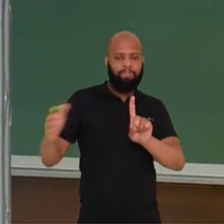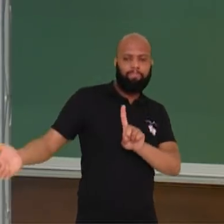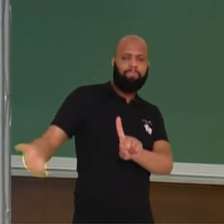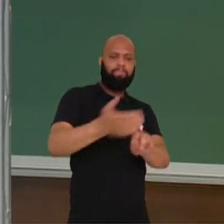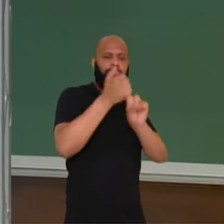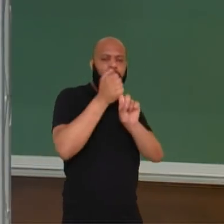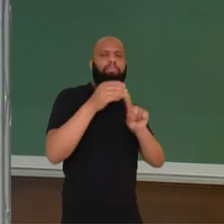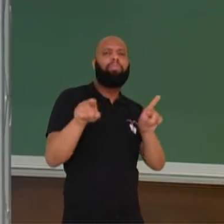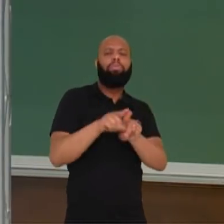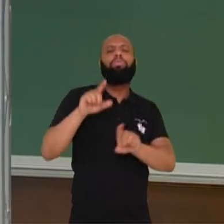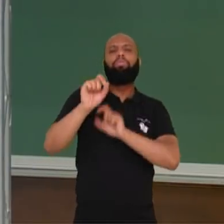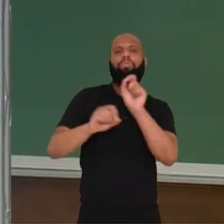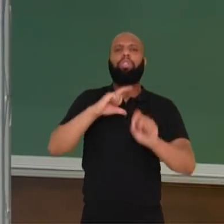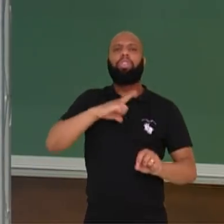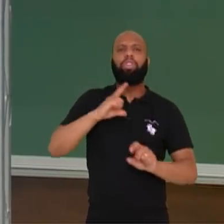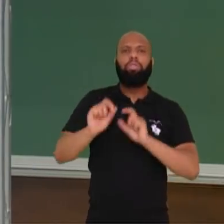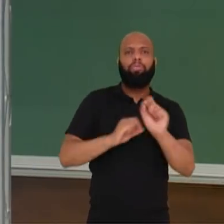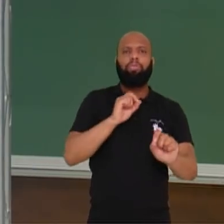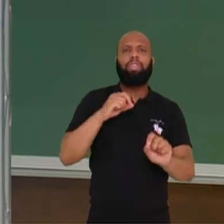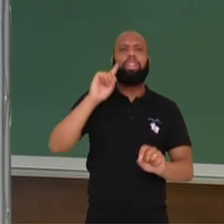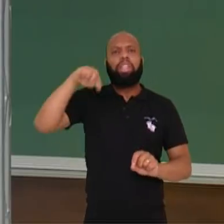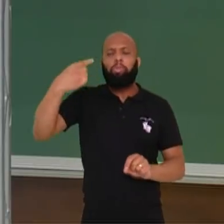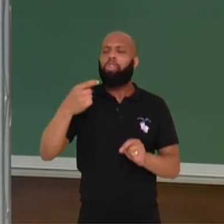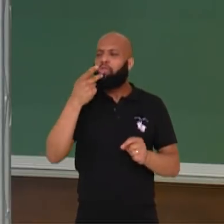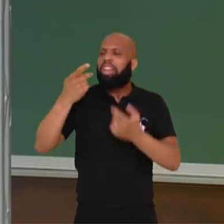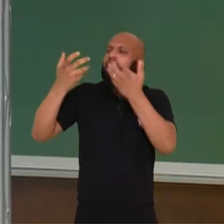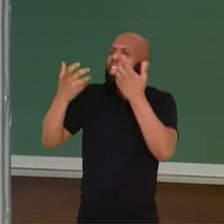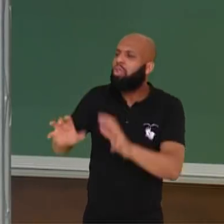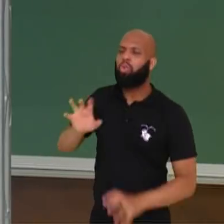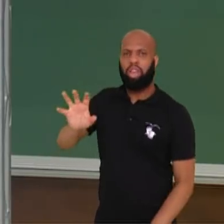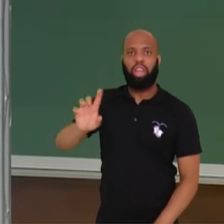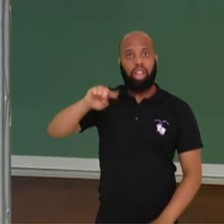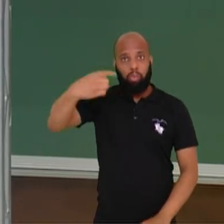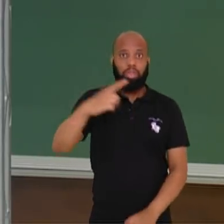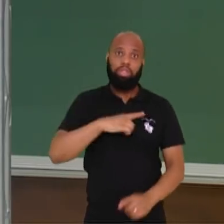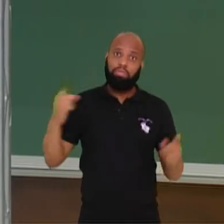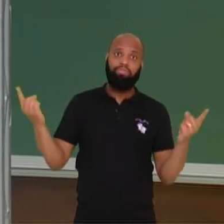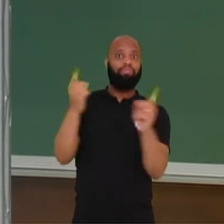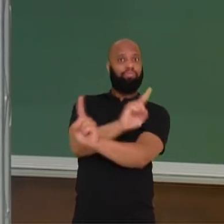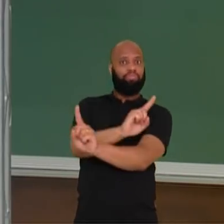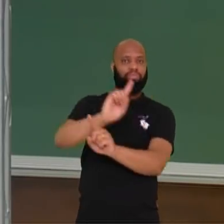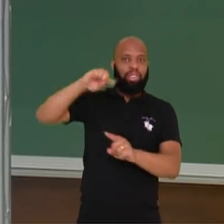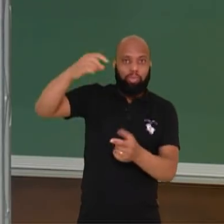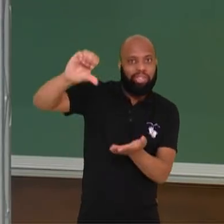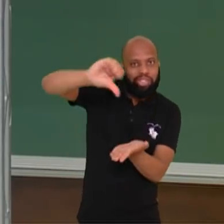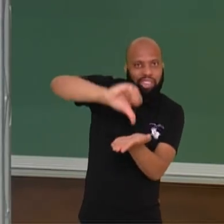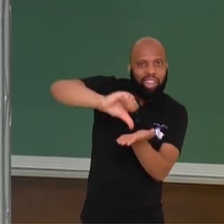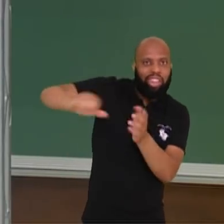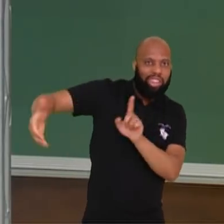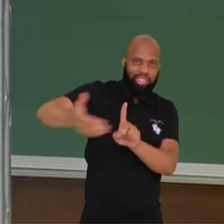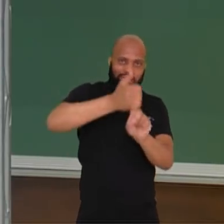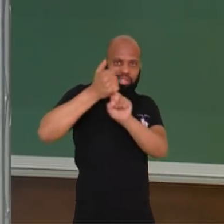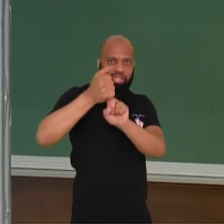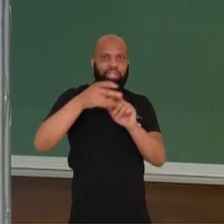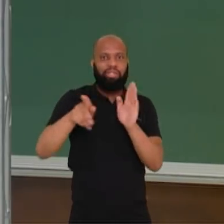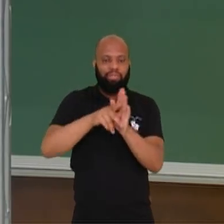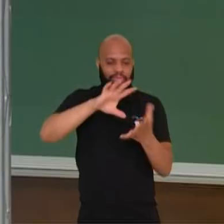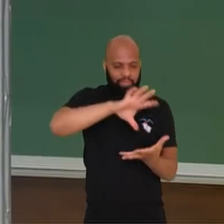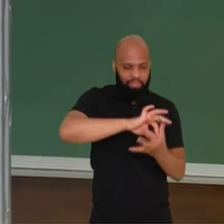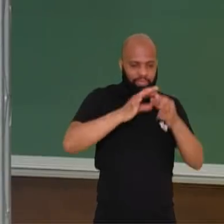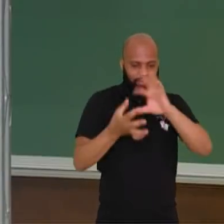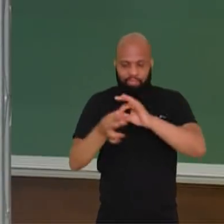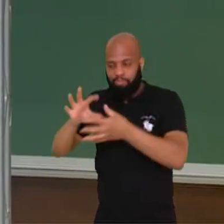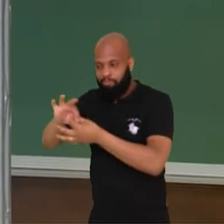que passa a ser contestada e depois invertida pelos atenienses, lá do continente, da